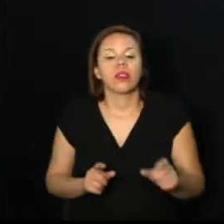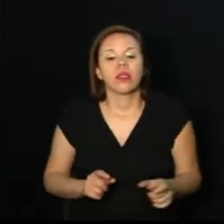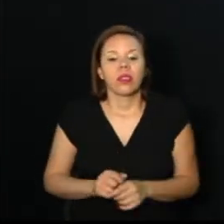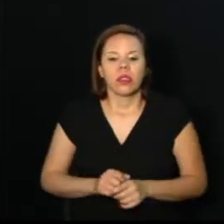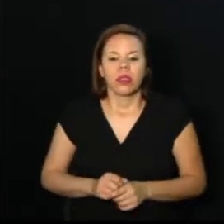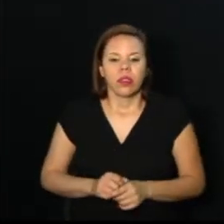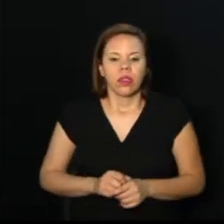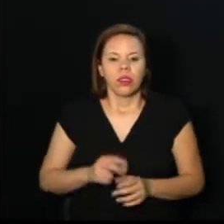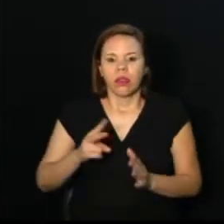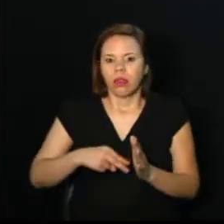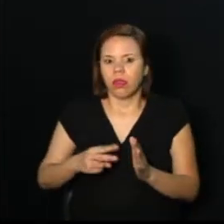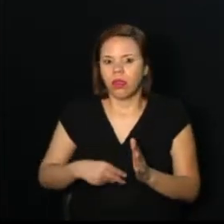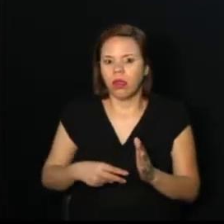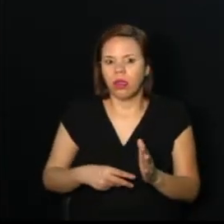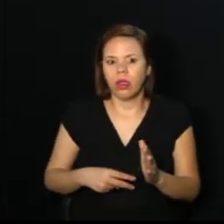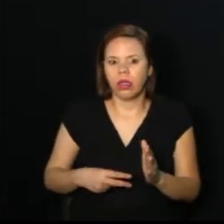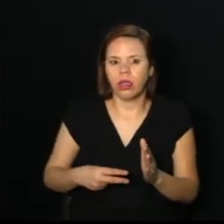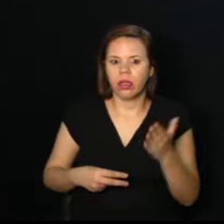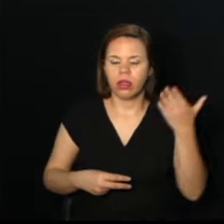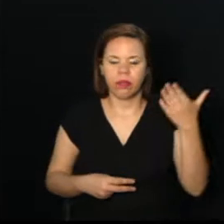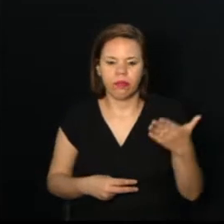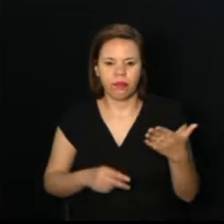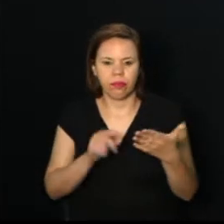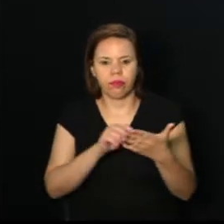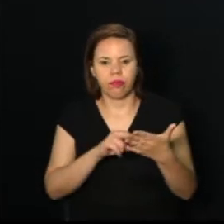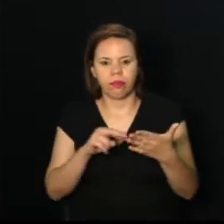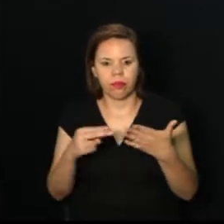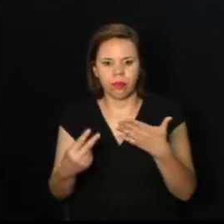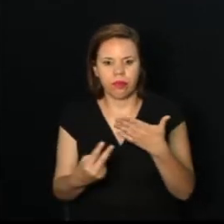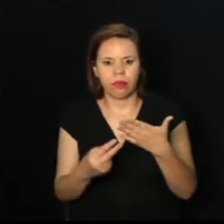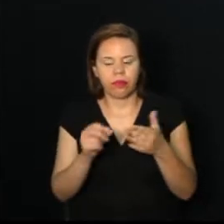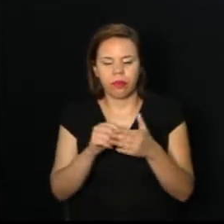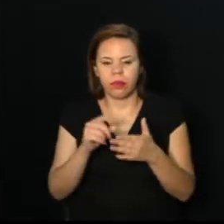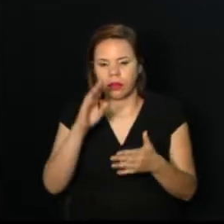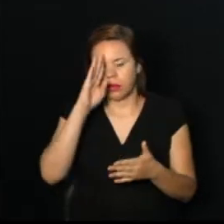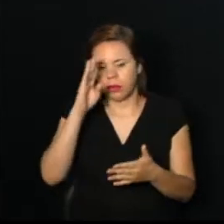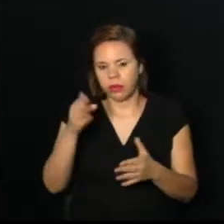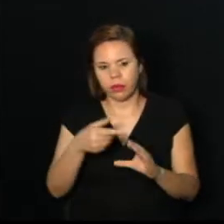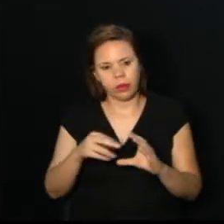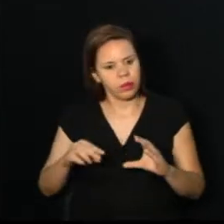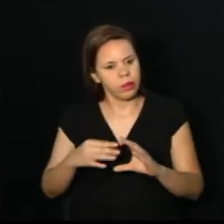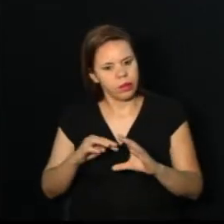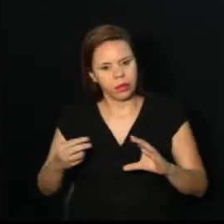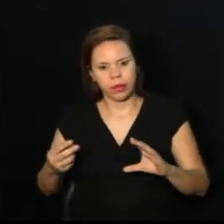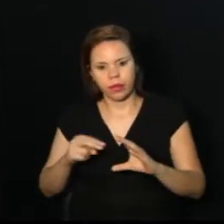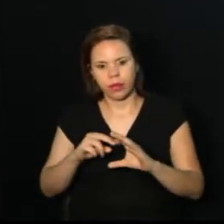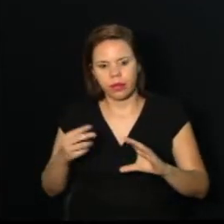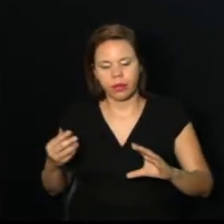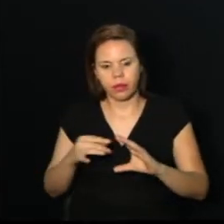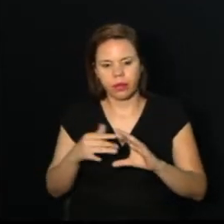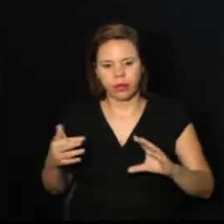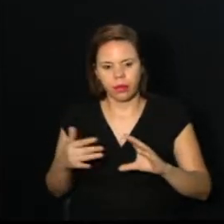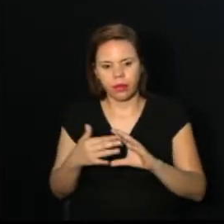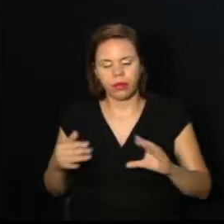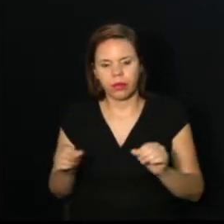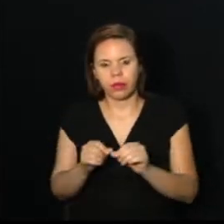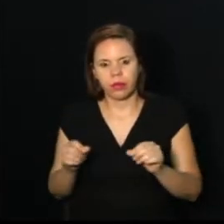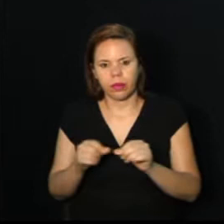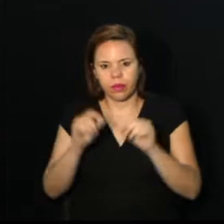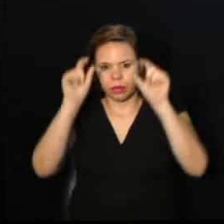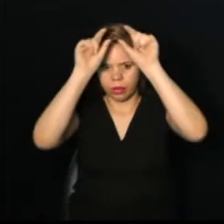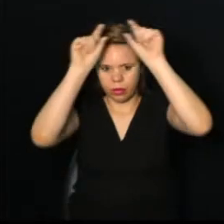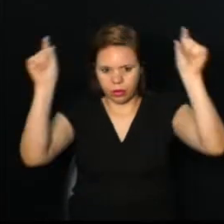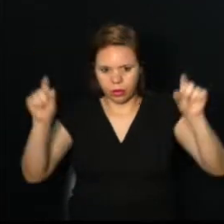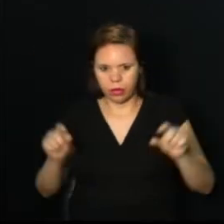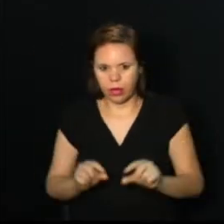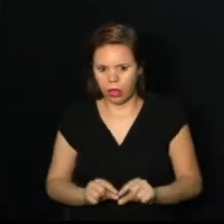em espelho. Não é a principal característica, hein? Vejam que eu não pus lá em cima, não. Eu pus bem